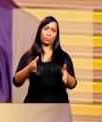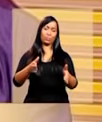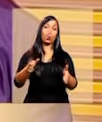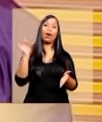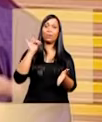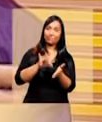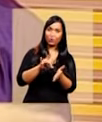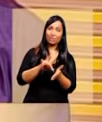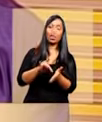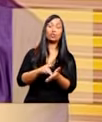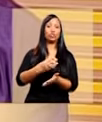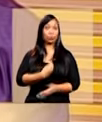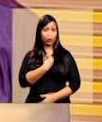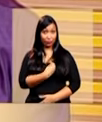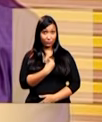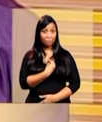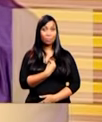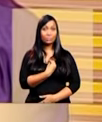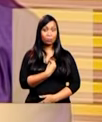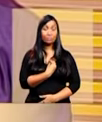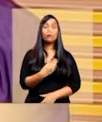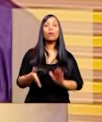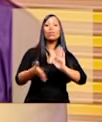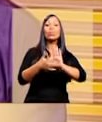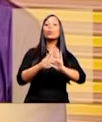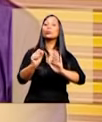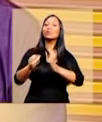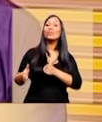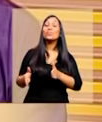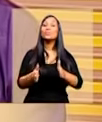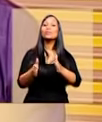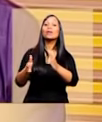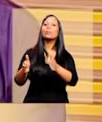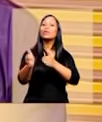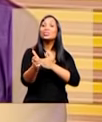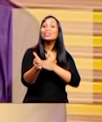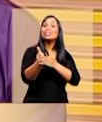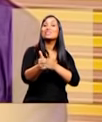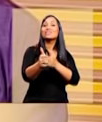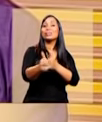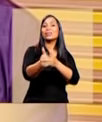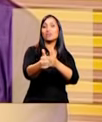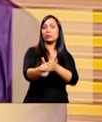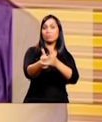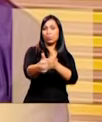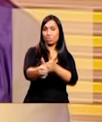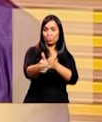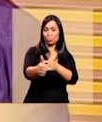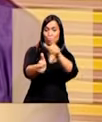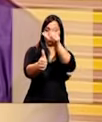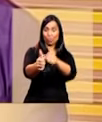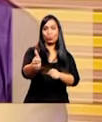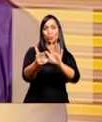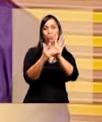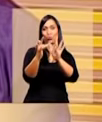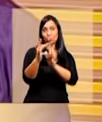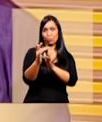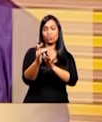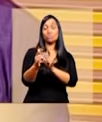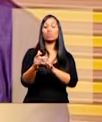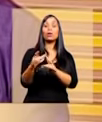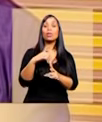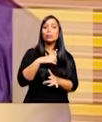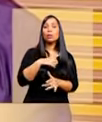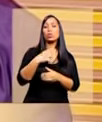caminho, a verdade e a vida, ele estava propondo um caminho de seguimento da pessoa dele. E a pessoa